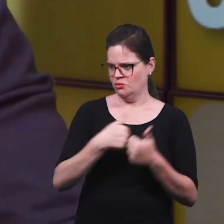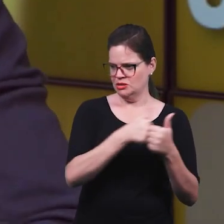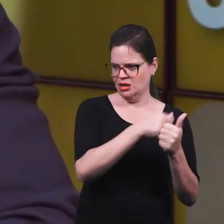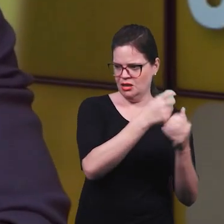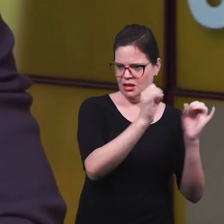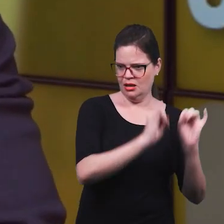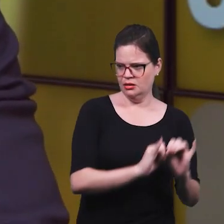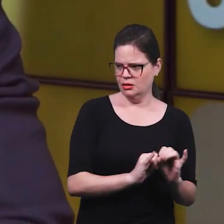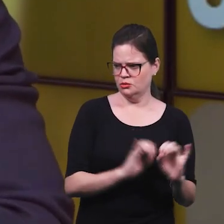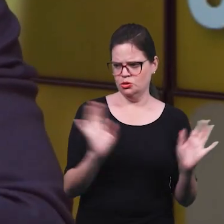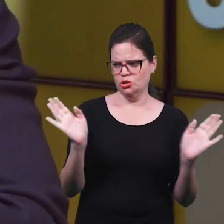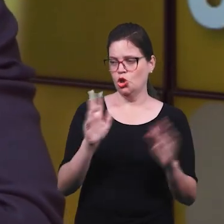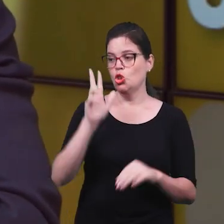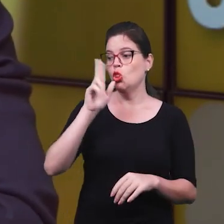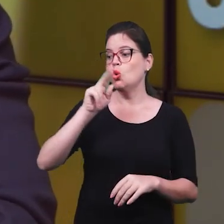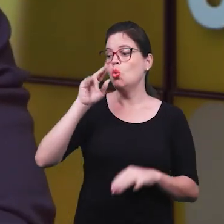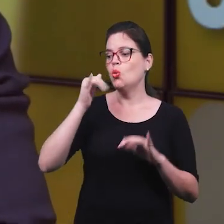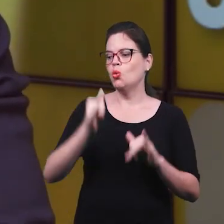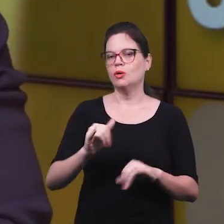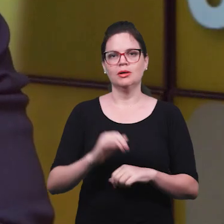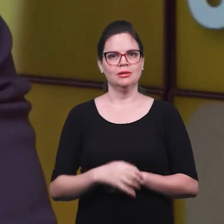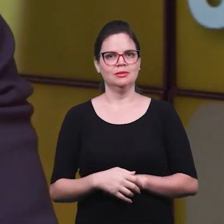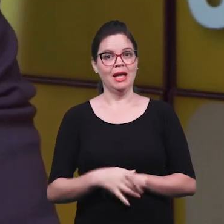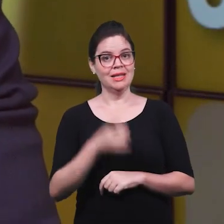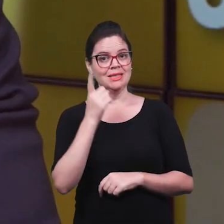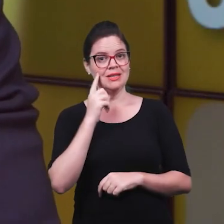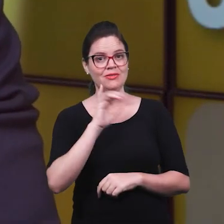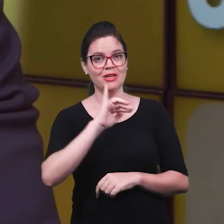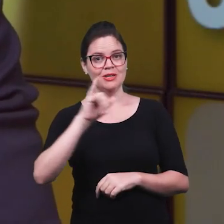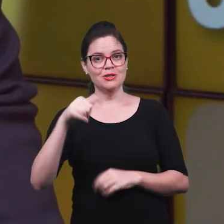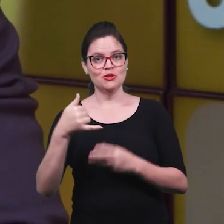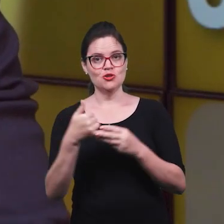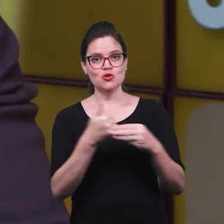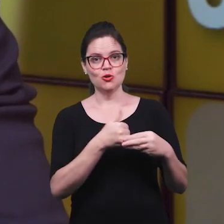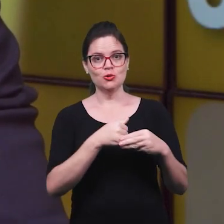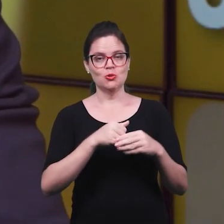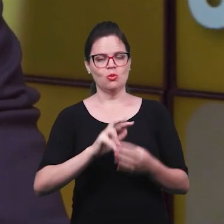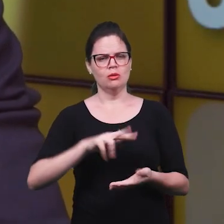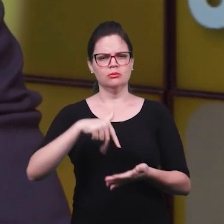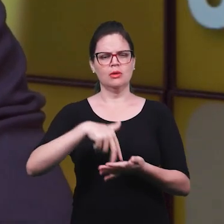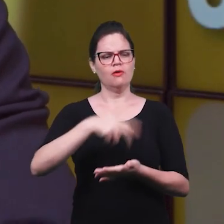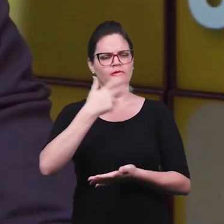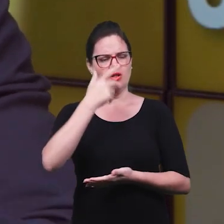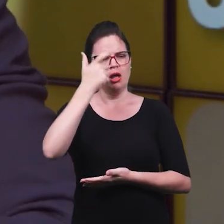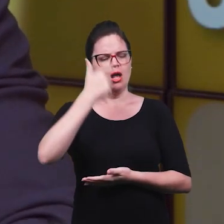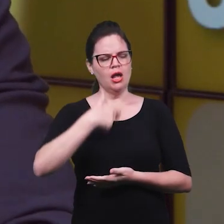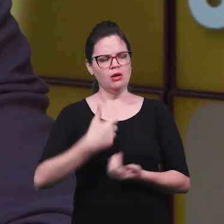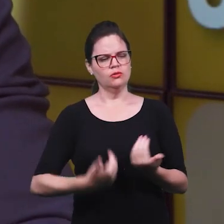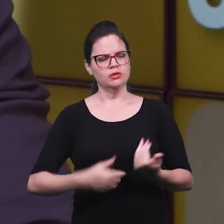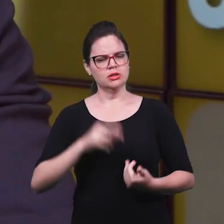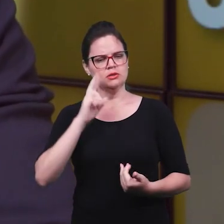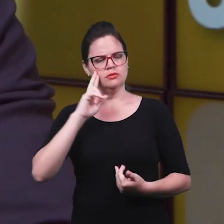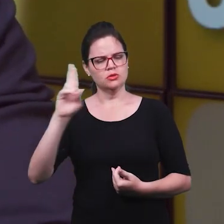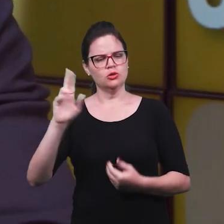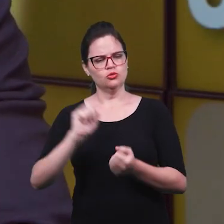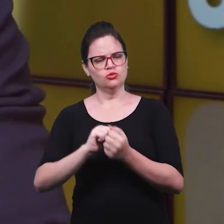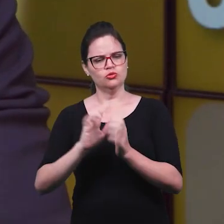que importância, a decisão de Josué e a sua família influenciou o povo agora a servir ao Senhor.